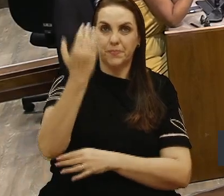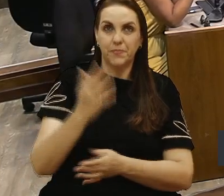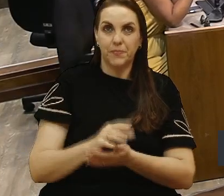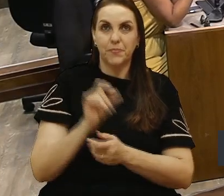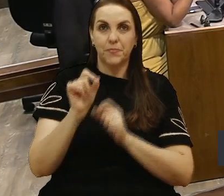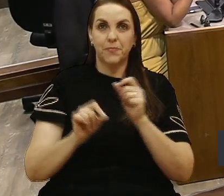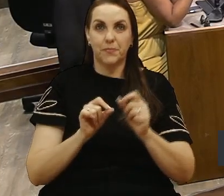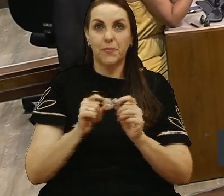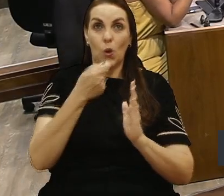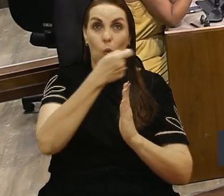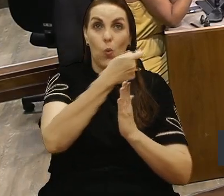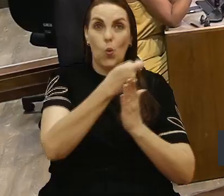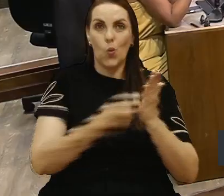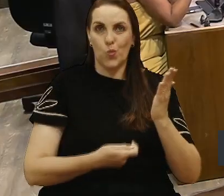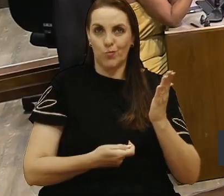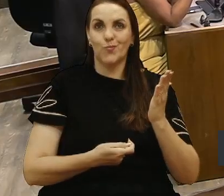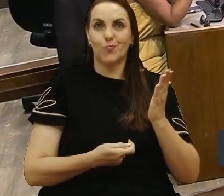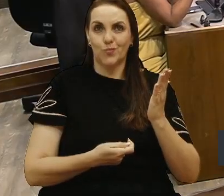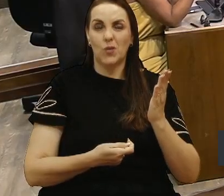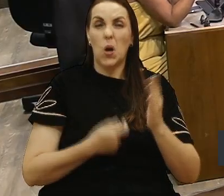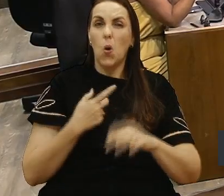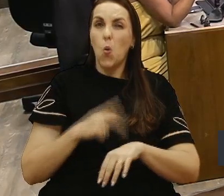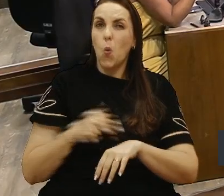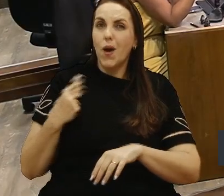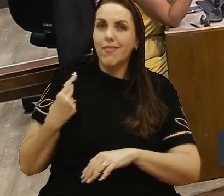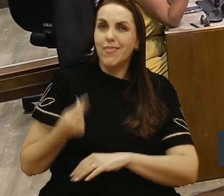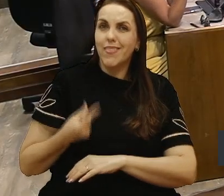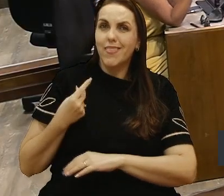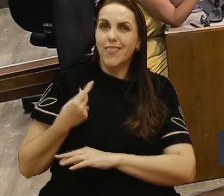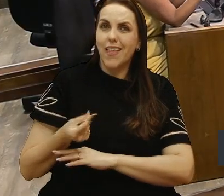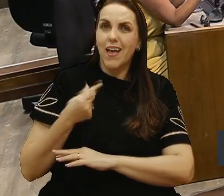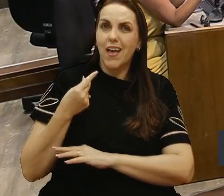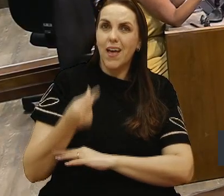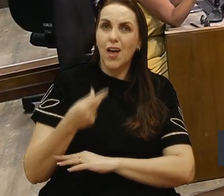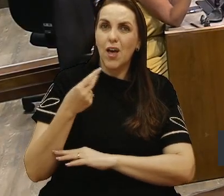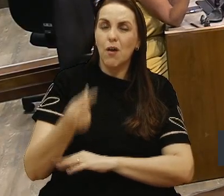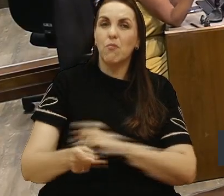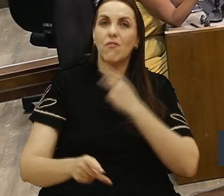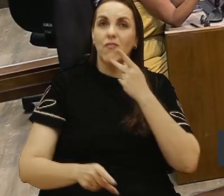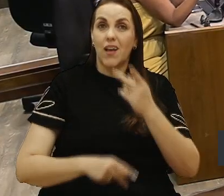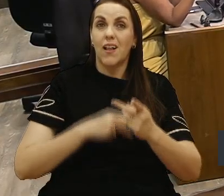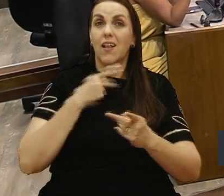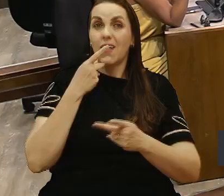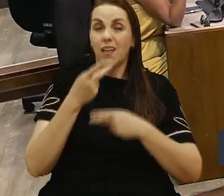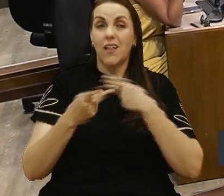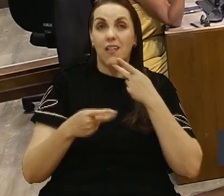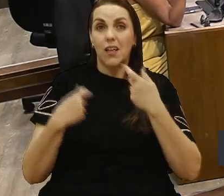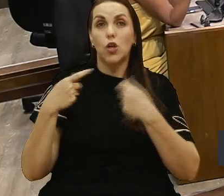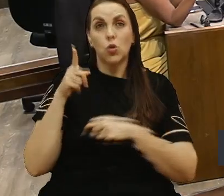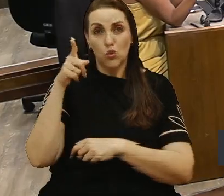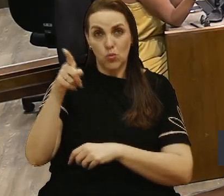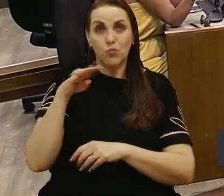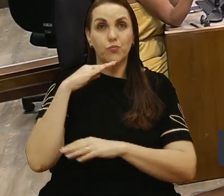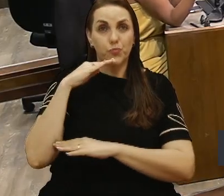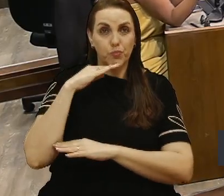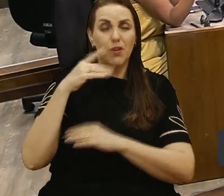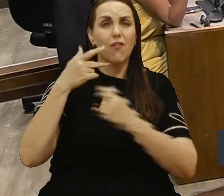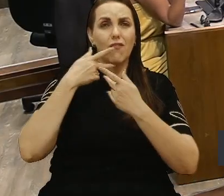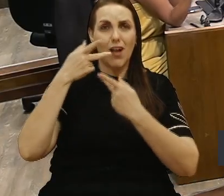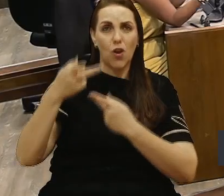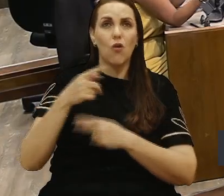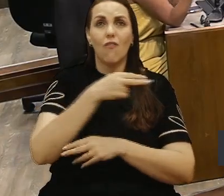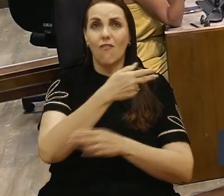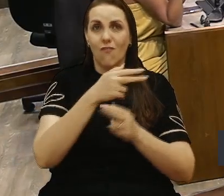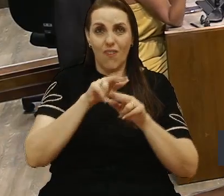do concurso. Olha quanto tempo está se chamando, está se falando aqui. O senhor tem falado, mas vários vereador